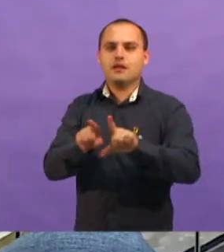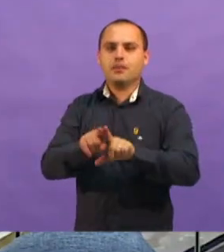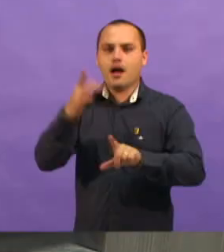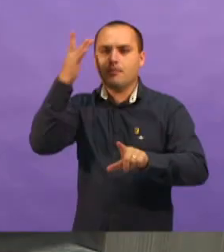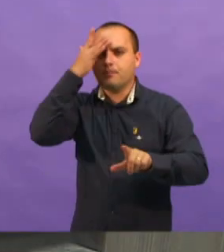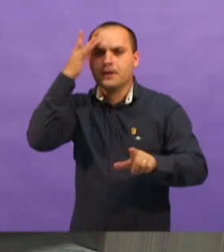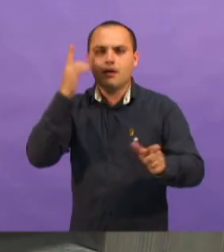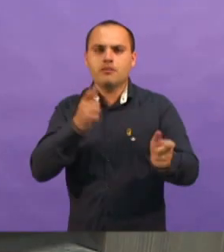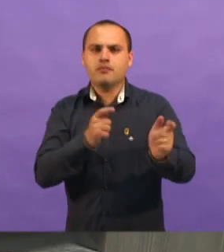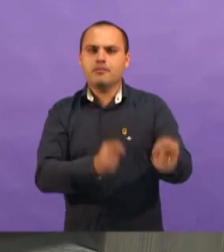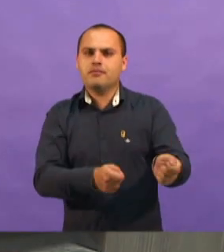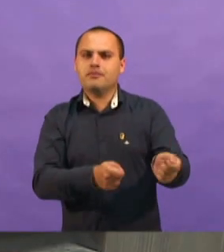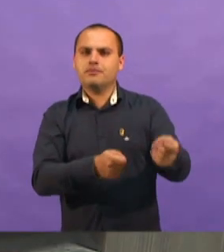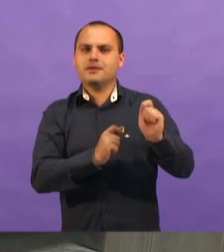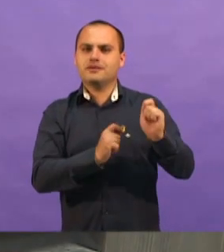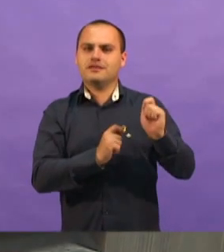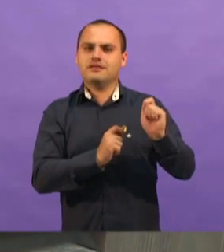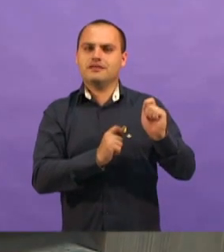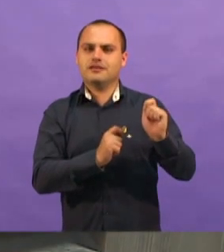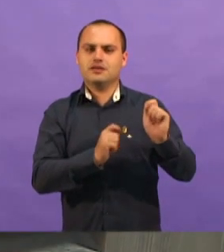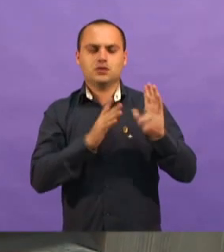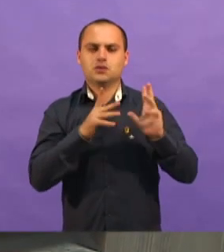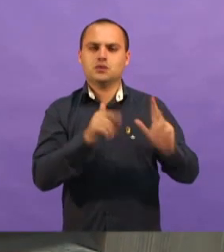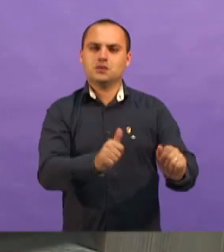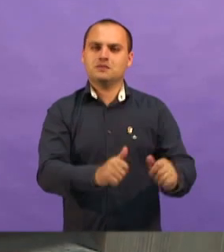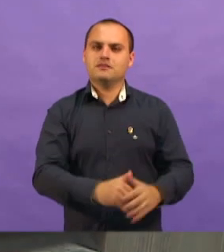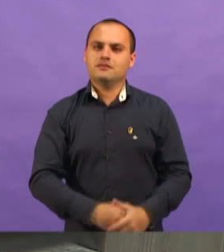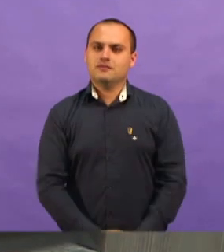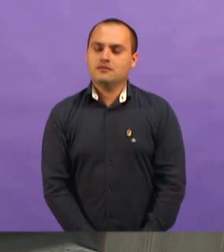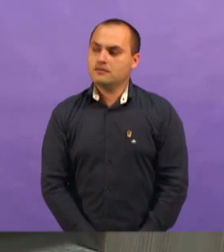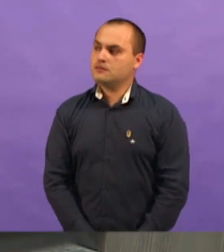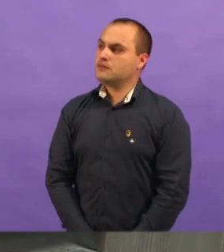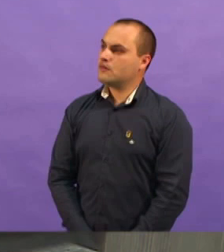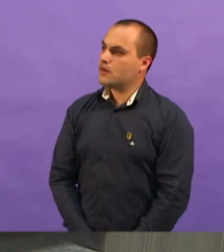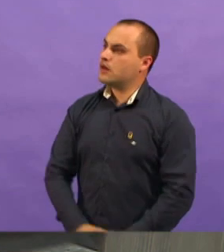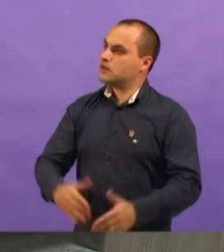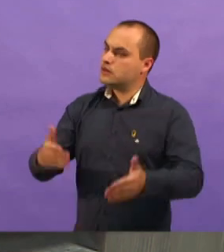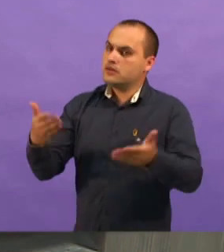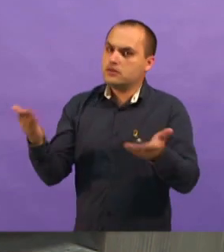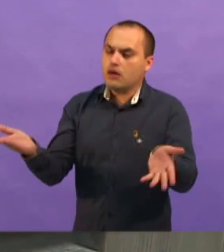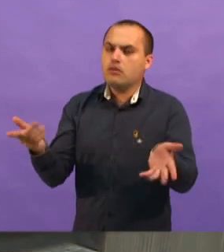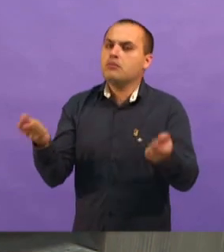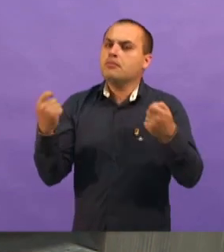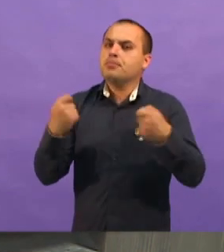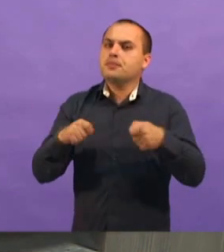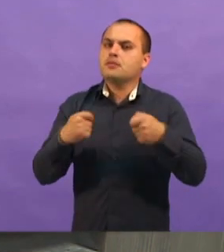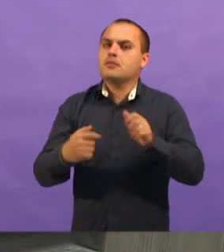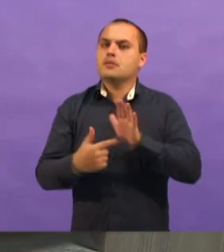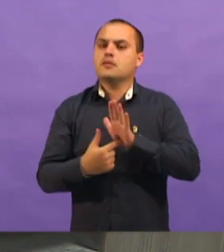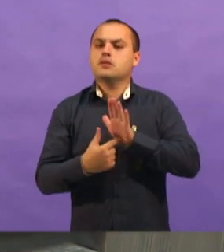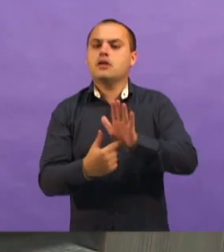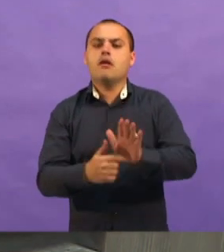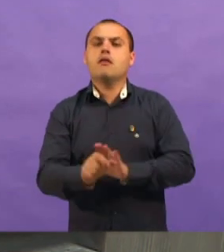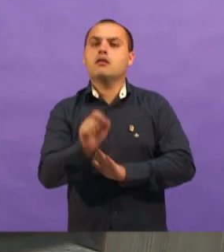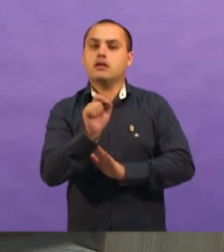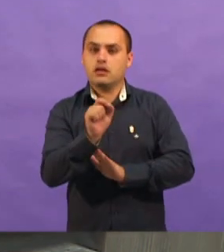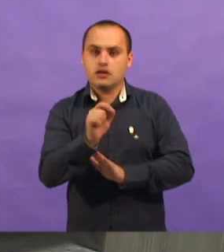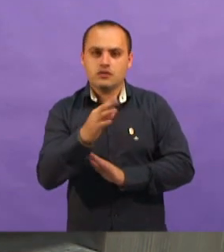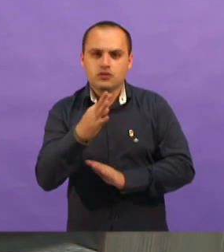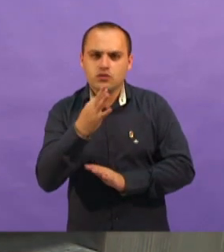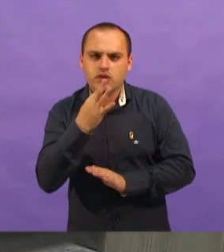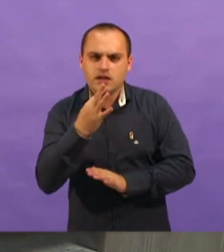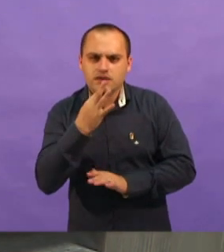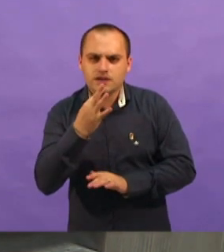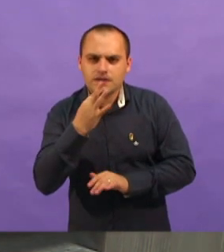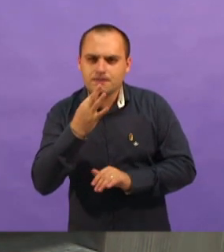da luz que incide sobre o rio. Bom, então o que tem que se destacar é que, para conhecer melhor as